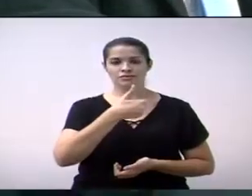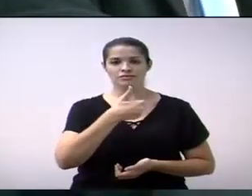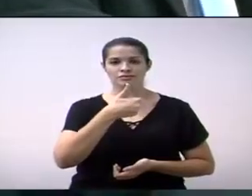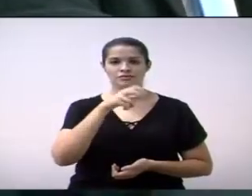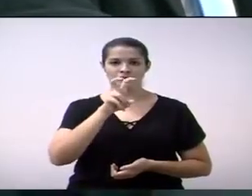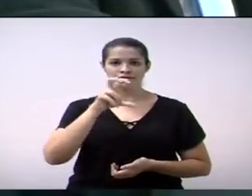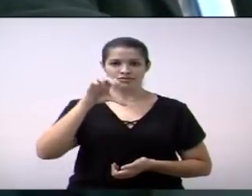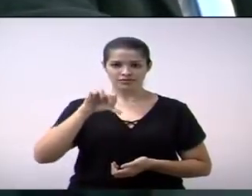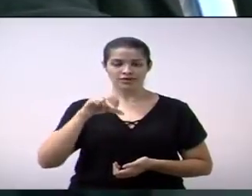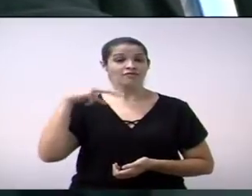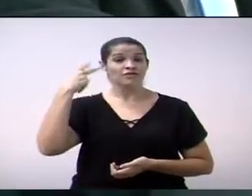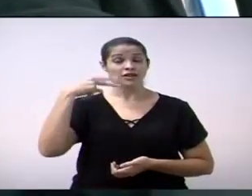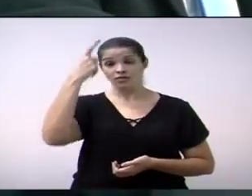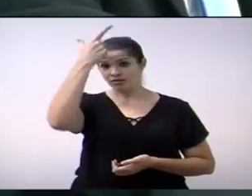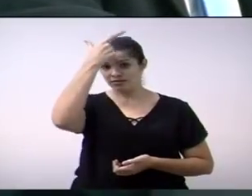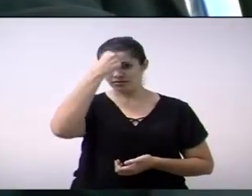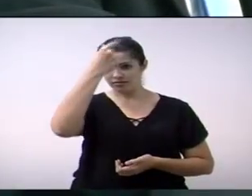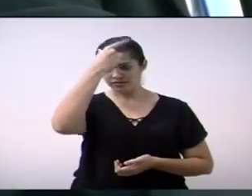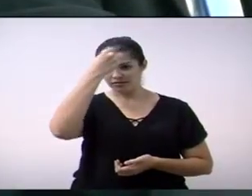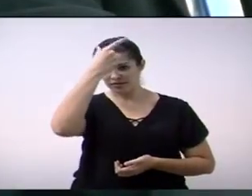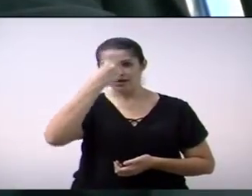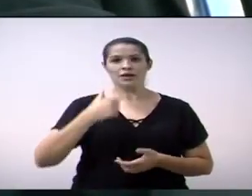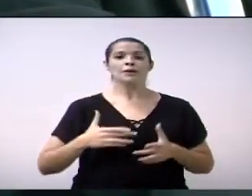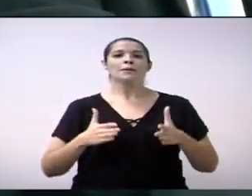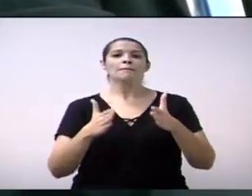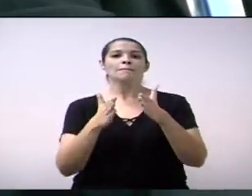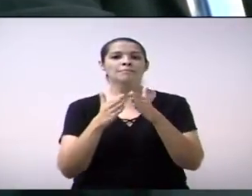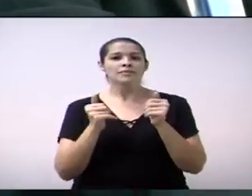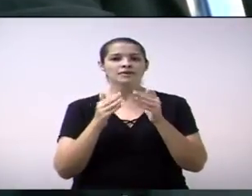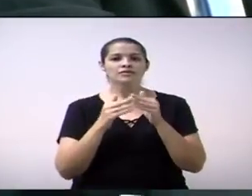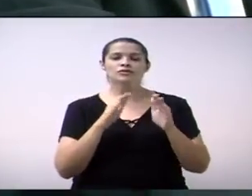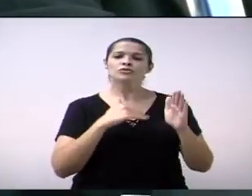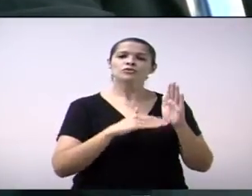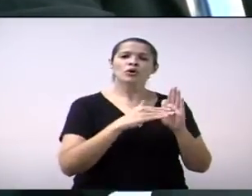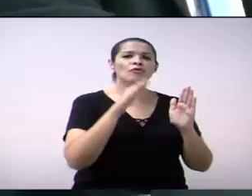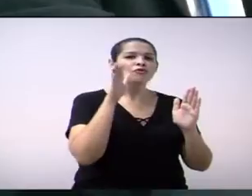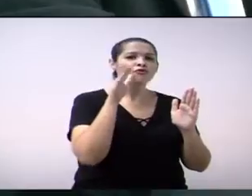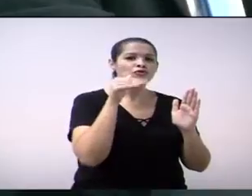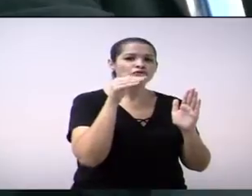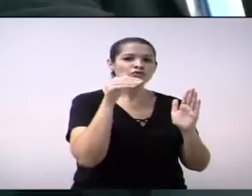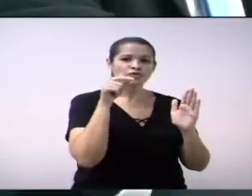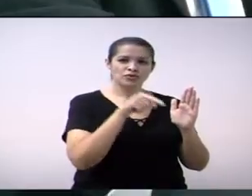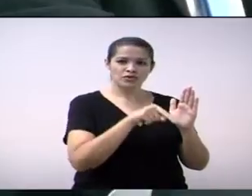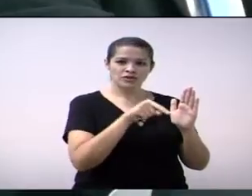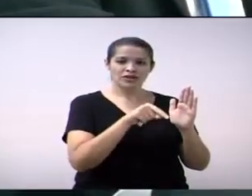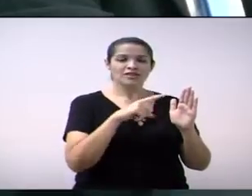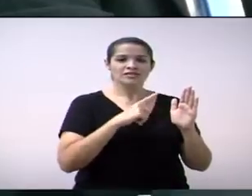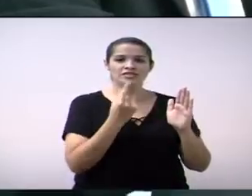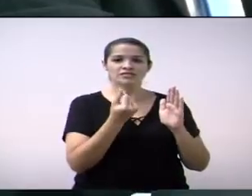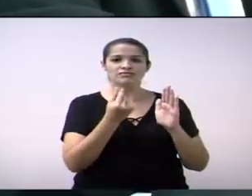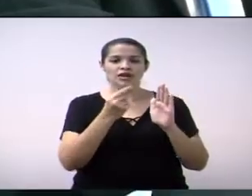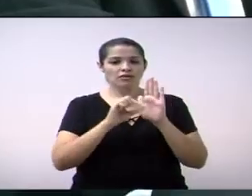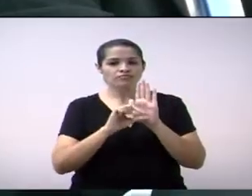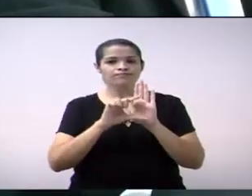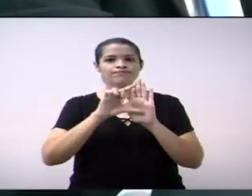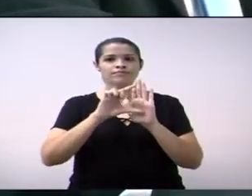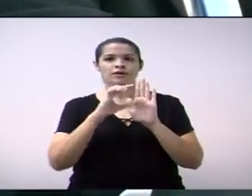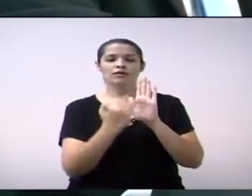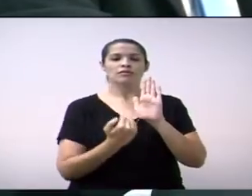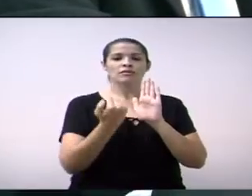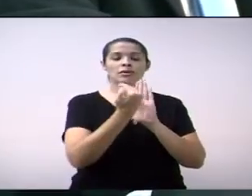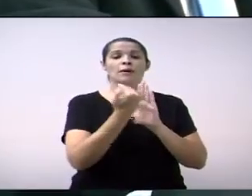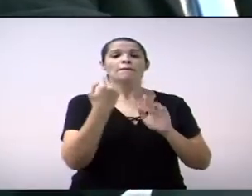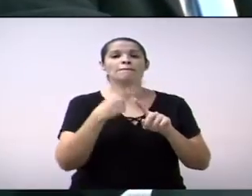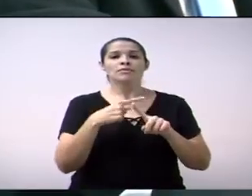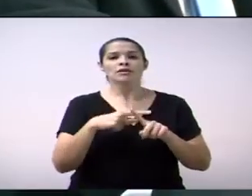Rodrigues, propondo ao Executivo a criação do adicional de risco para funcionários públicos da Defesa Civil. De número 160, do vereador